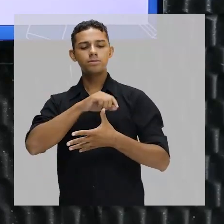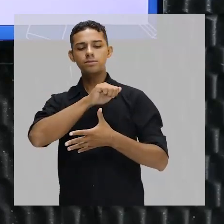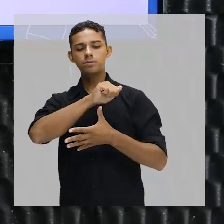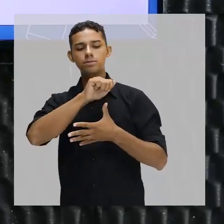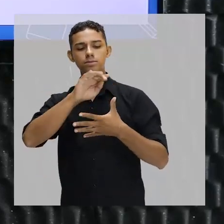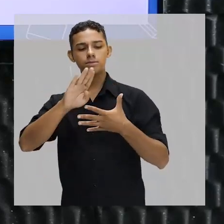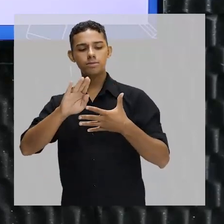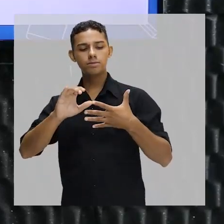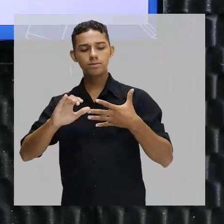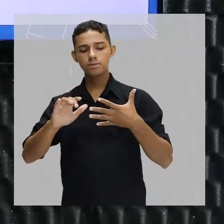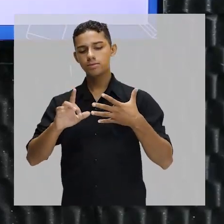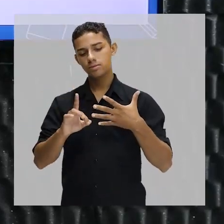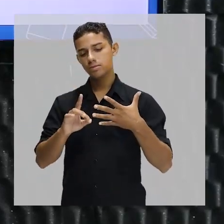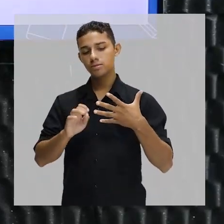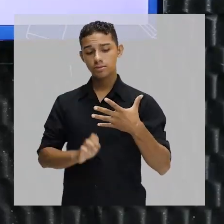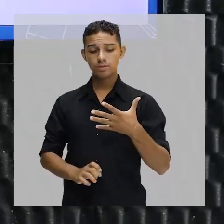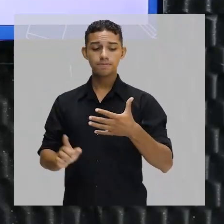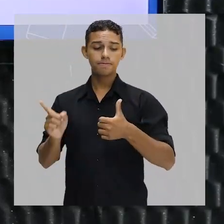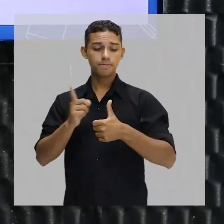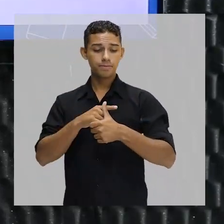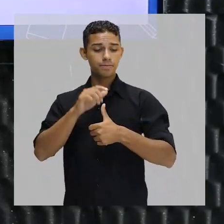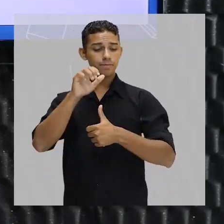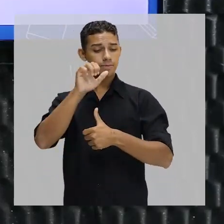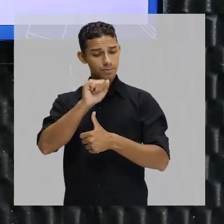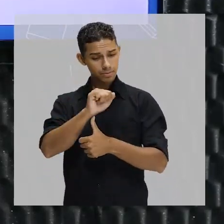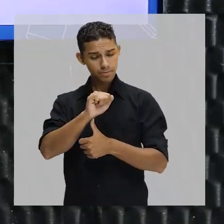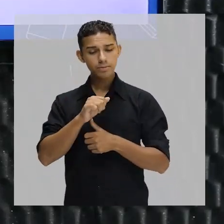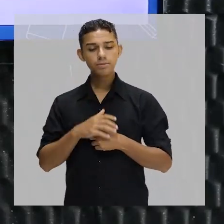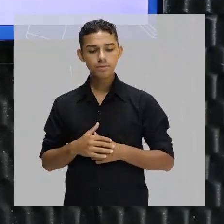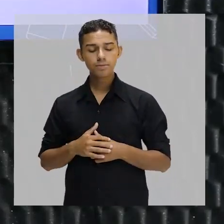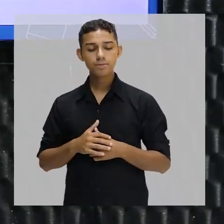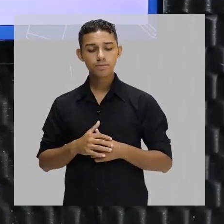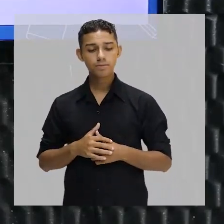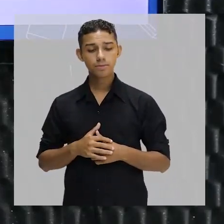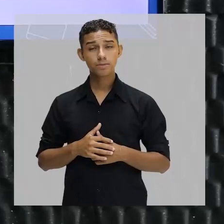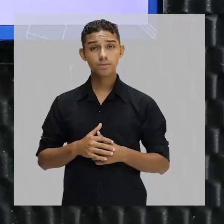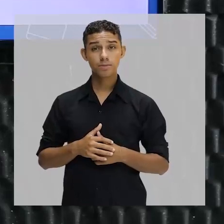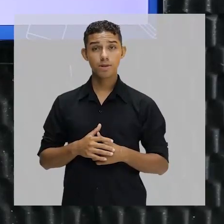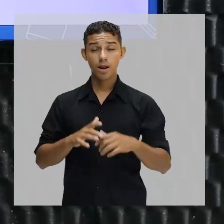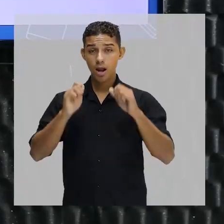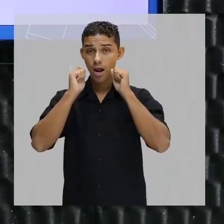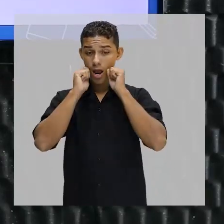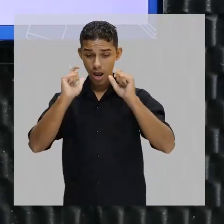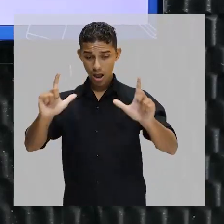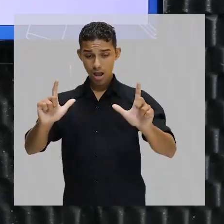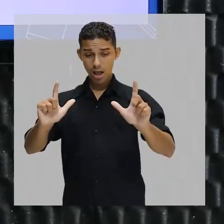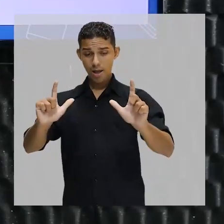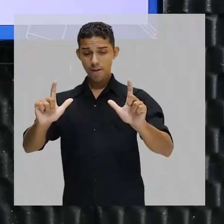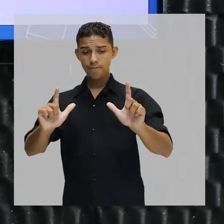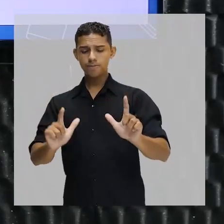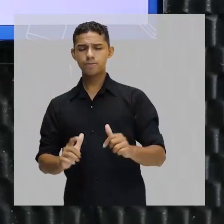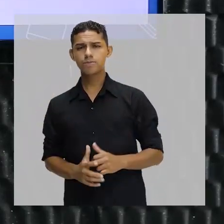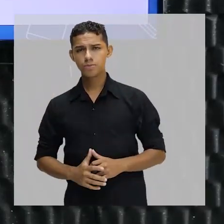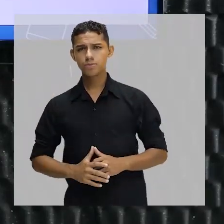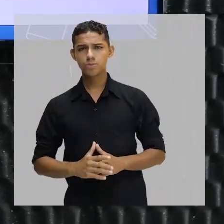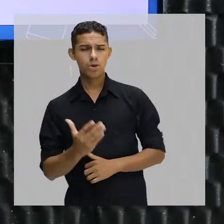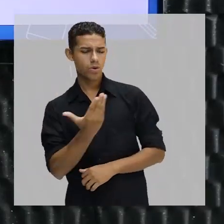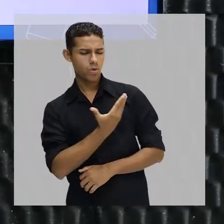mecanismo discursivo que serve para quê? Foi utilizado para, letra A, destacar a fidelidade dos